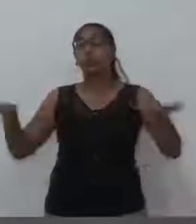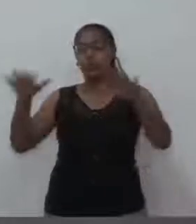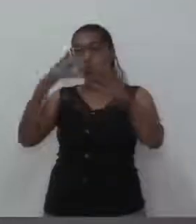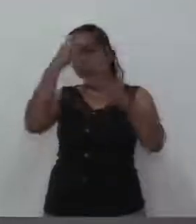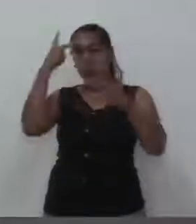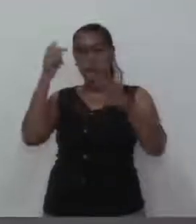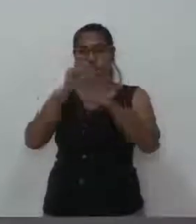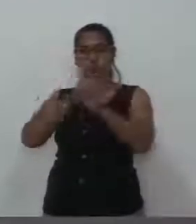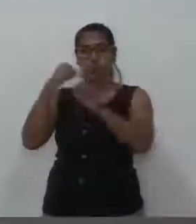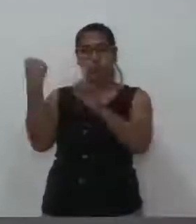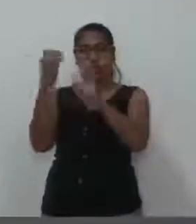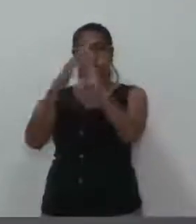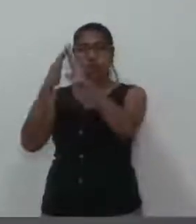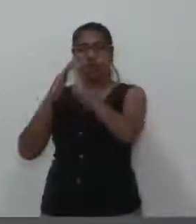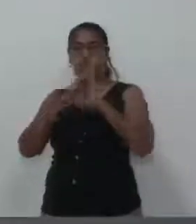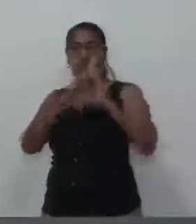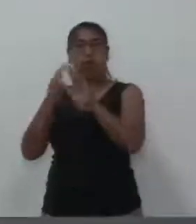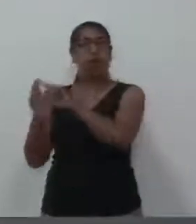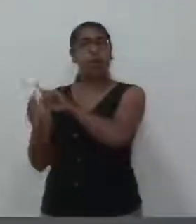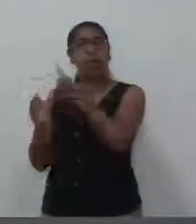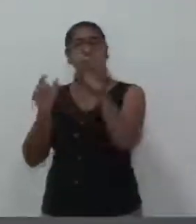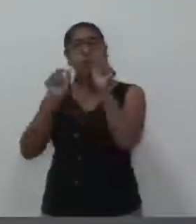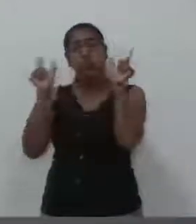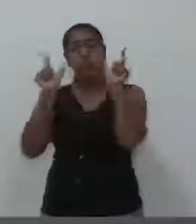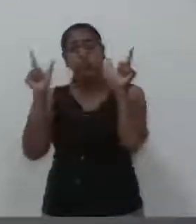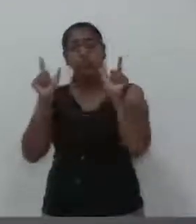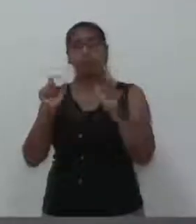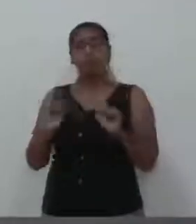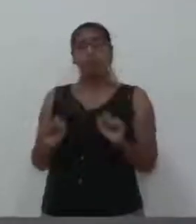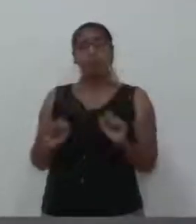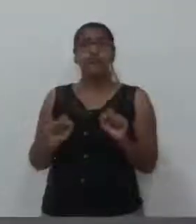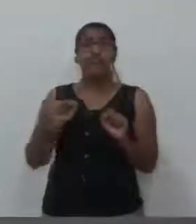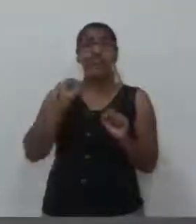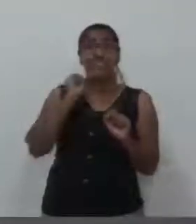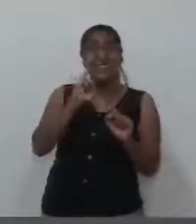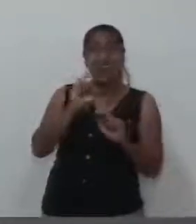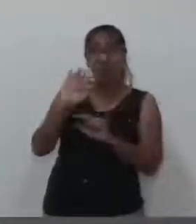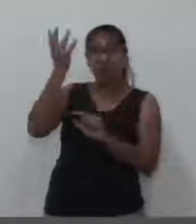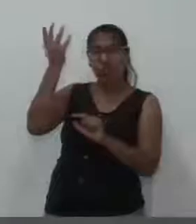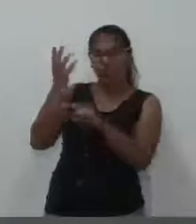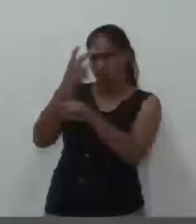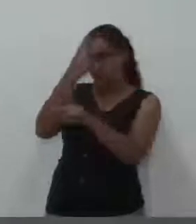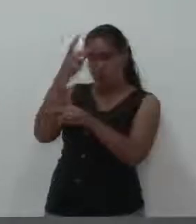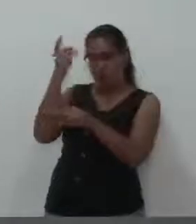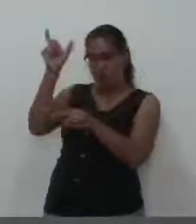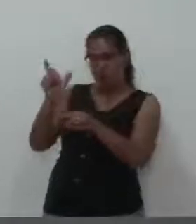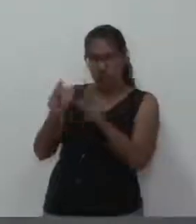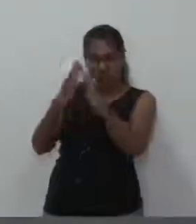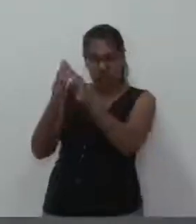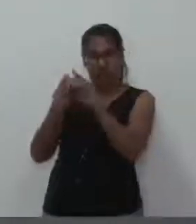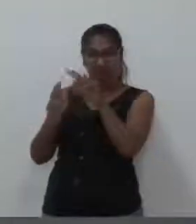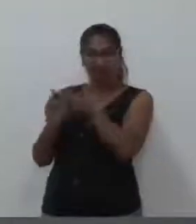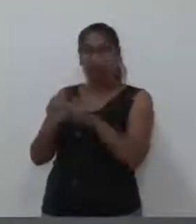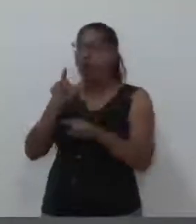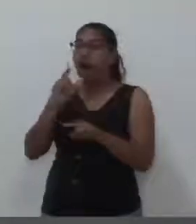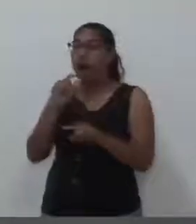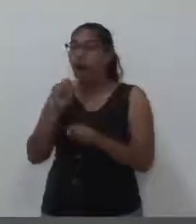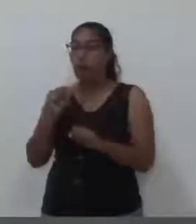ela está tentando se esforçar. Se tem alguém gastando água, vai lá e multa. Que é a próxima pergunta que eu vou fazer. Nesses últimos 2